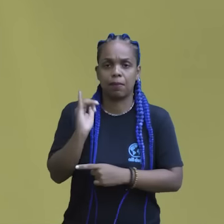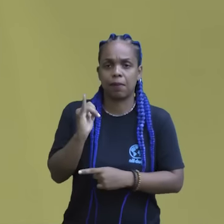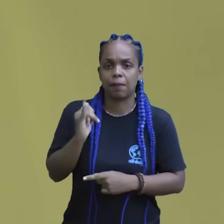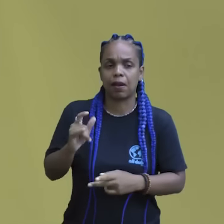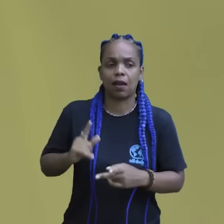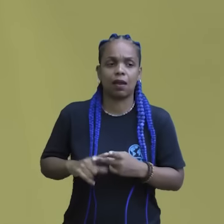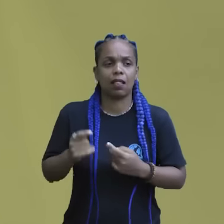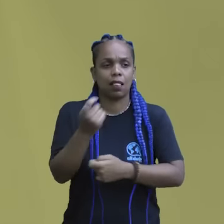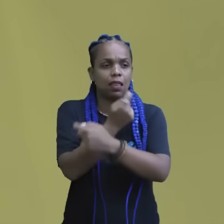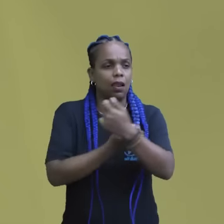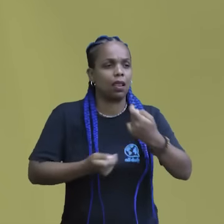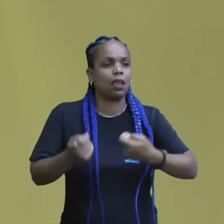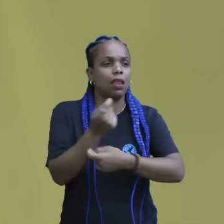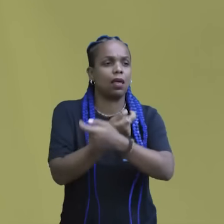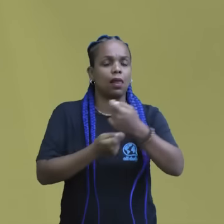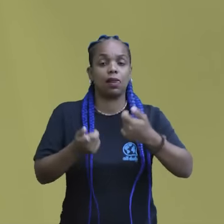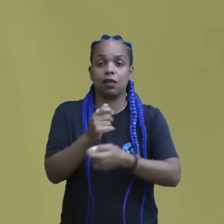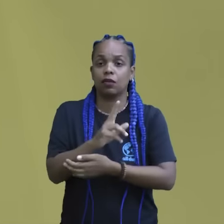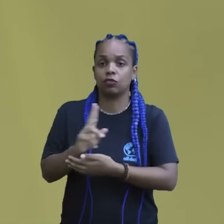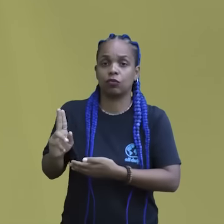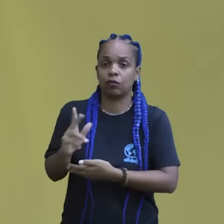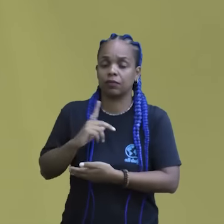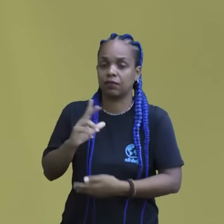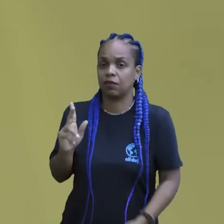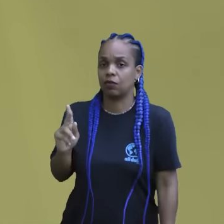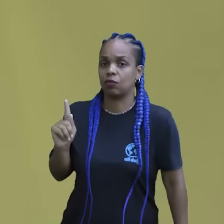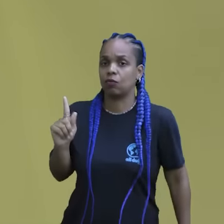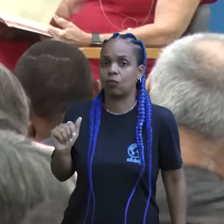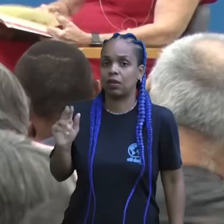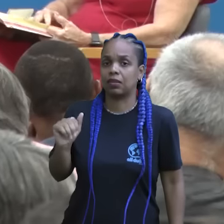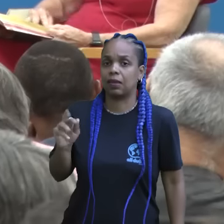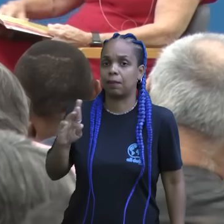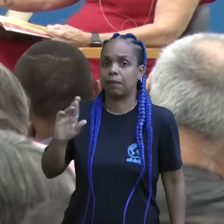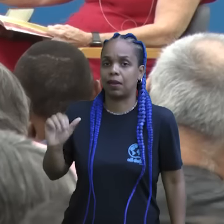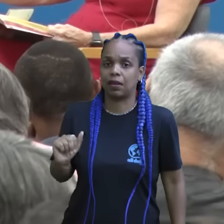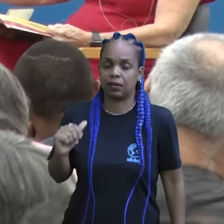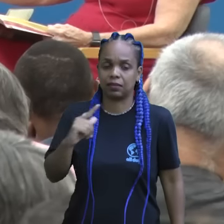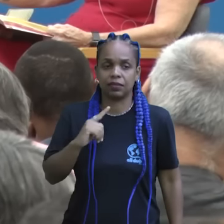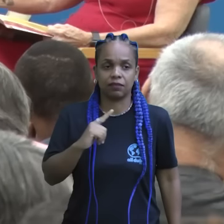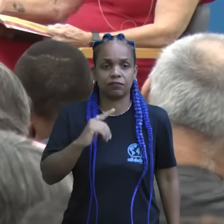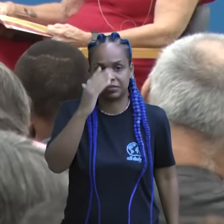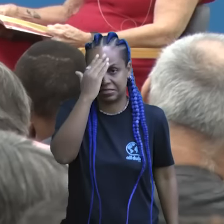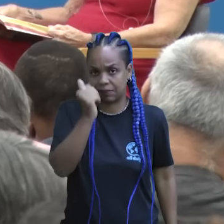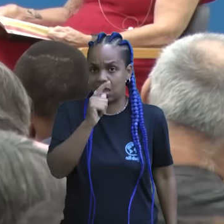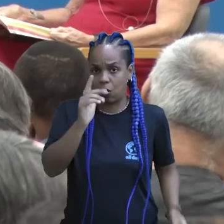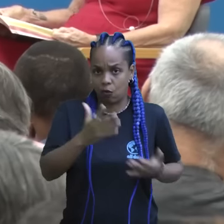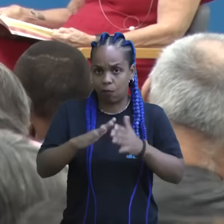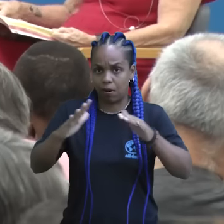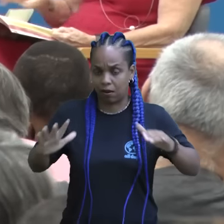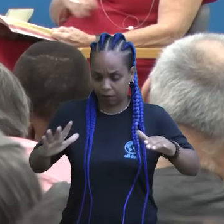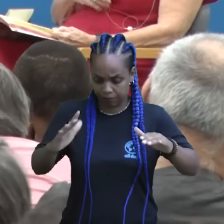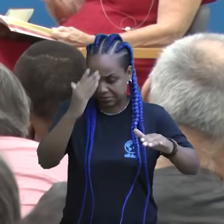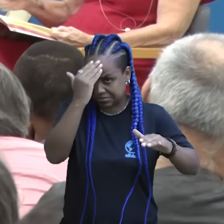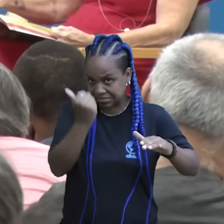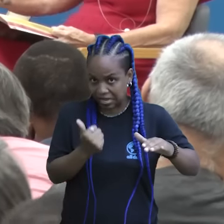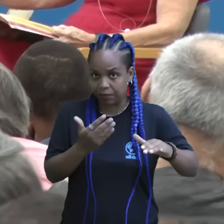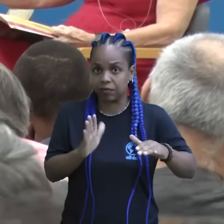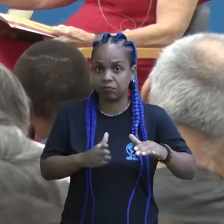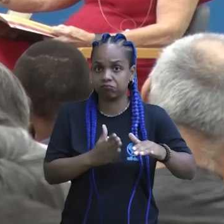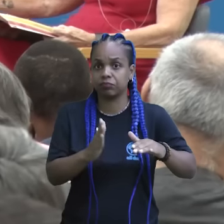Se o mar abriu aqui um seio, foi para nele esconder suas águas. Em compensação, daí